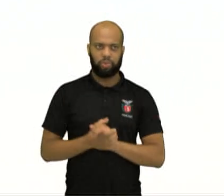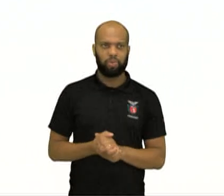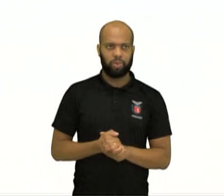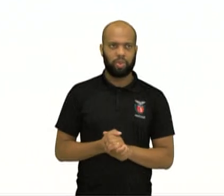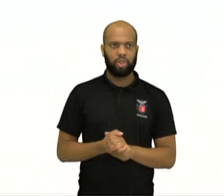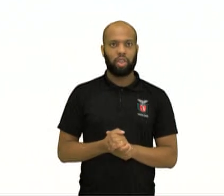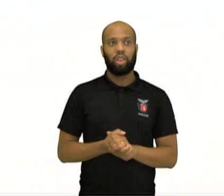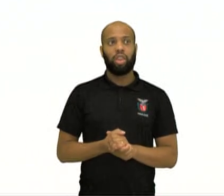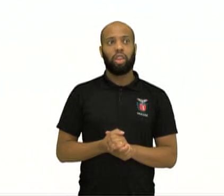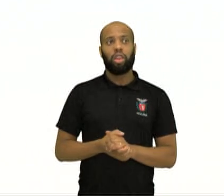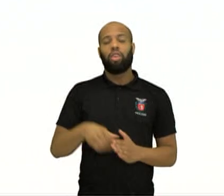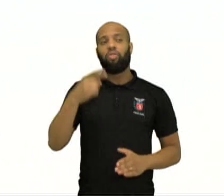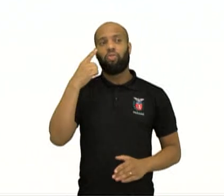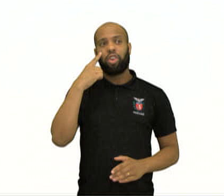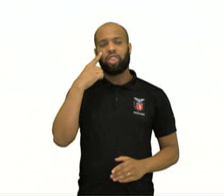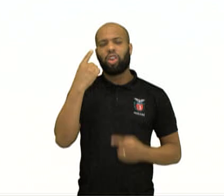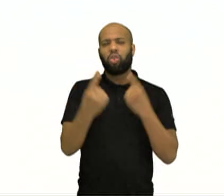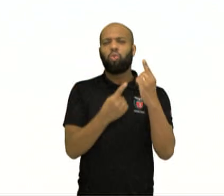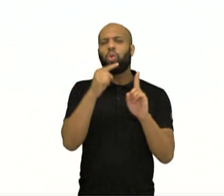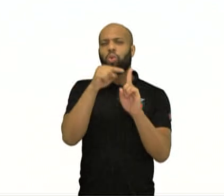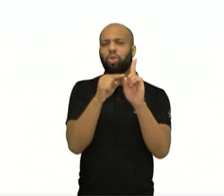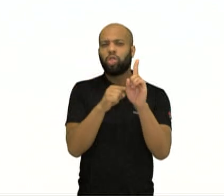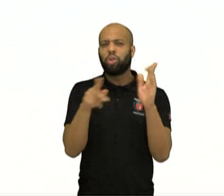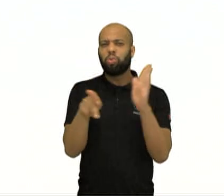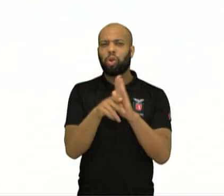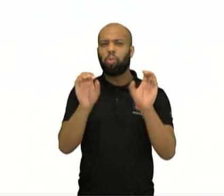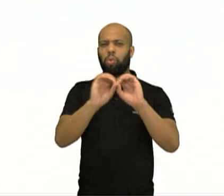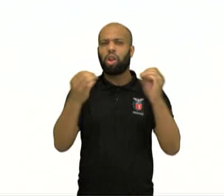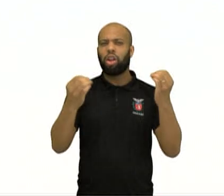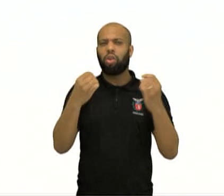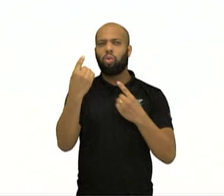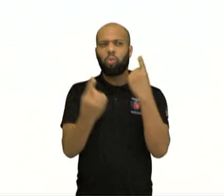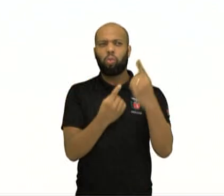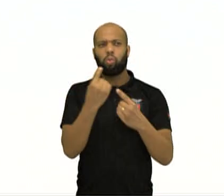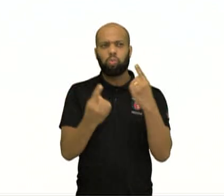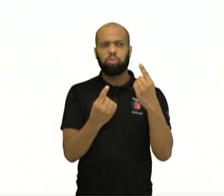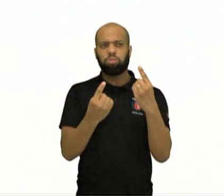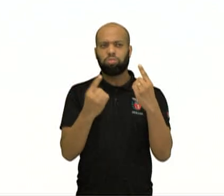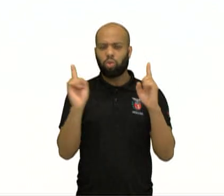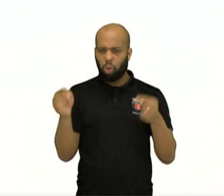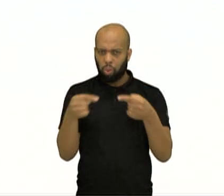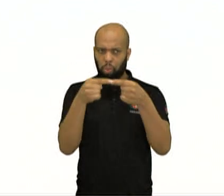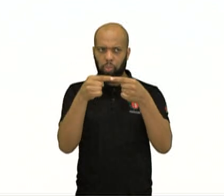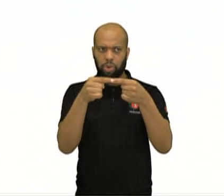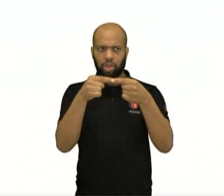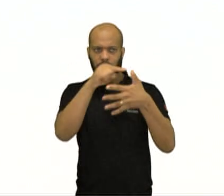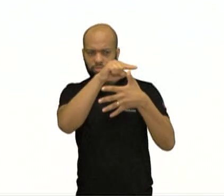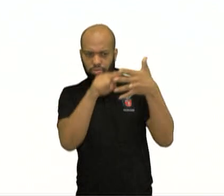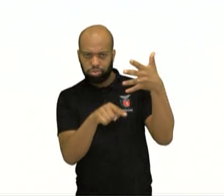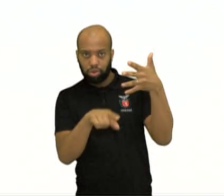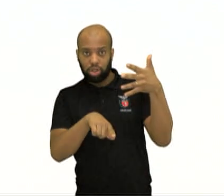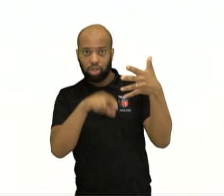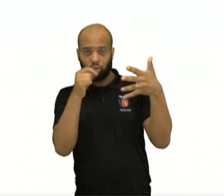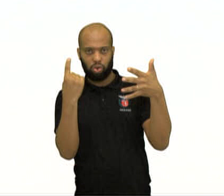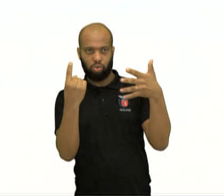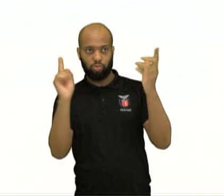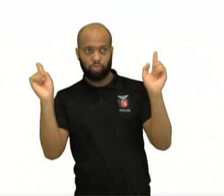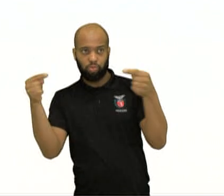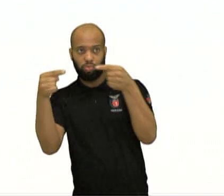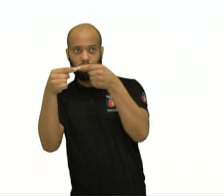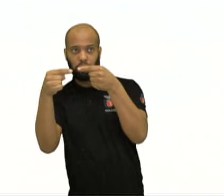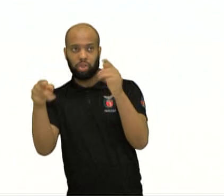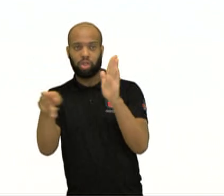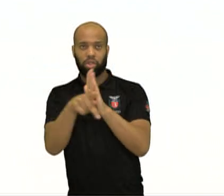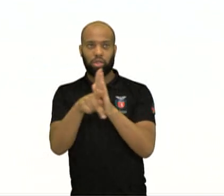como subordinada substantiva ao quê? O quê? Que? Pense aí, como